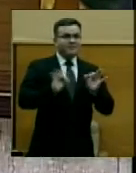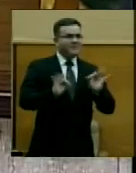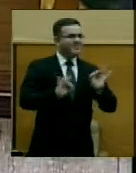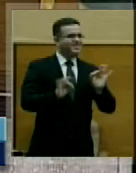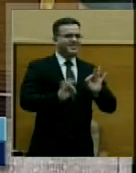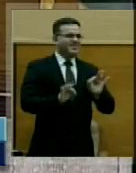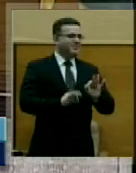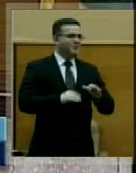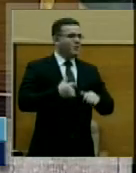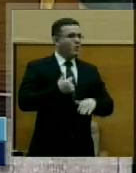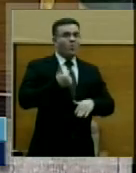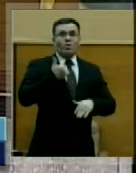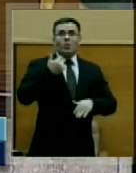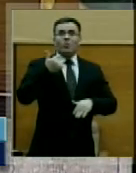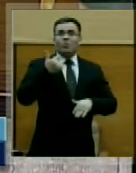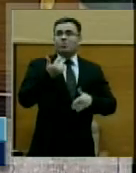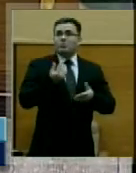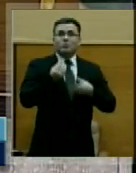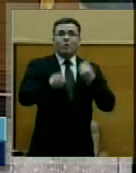financeiramente ou de outra forma.